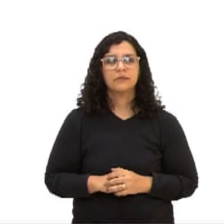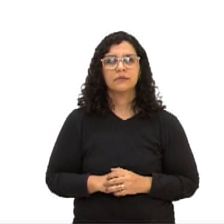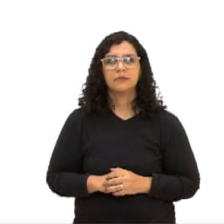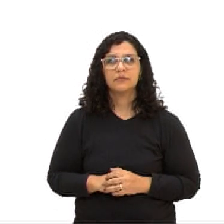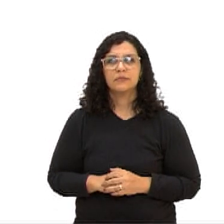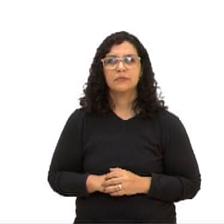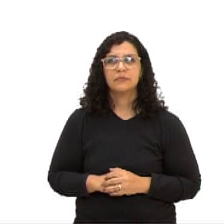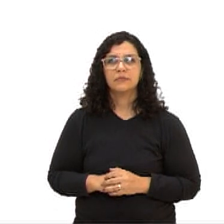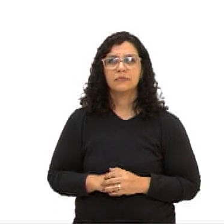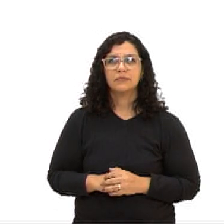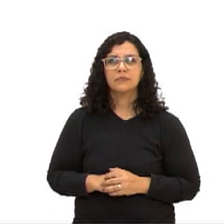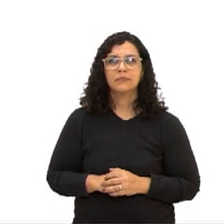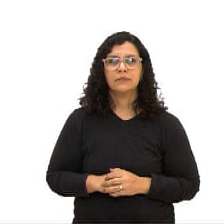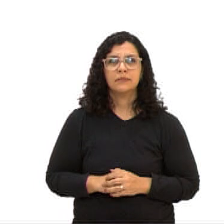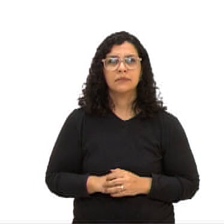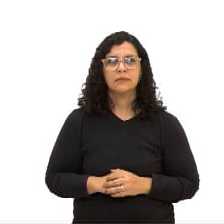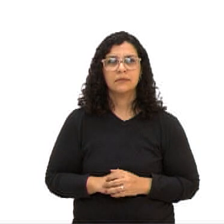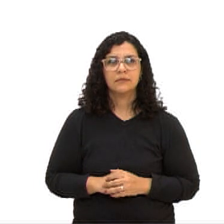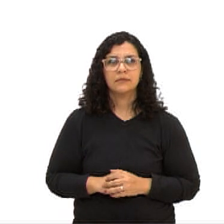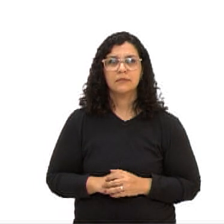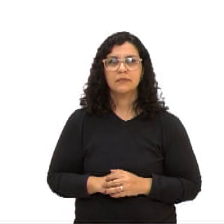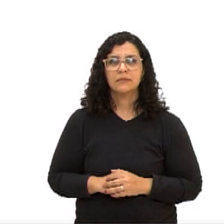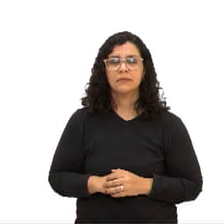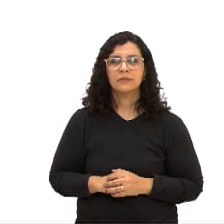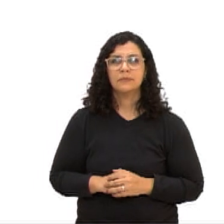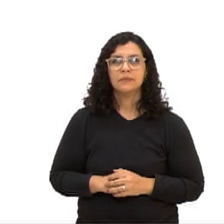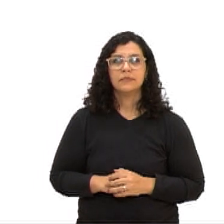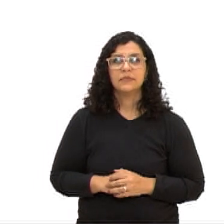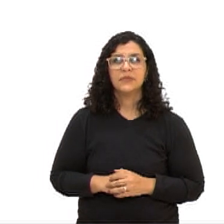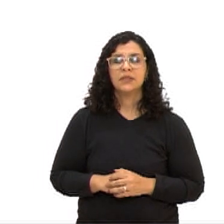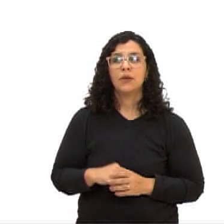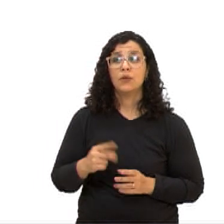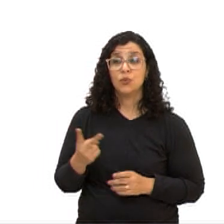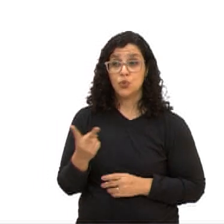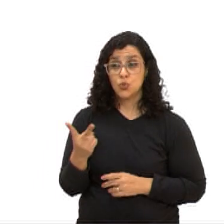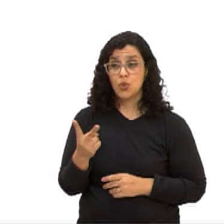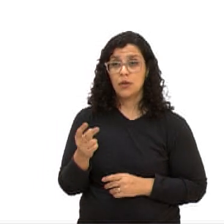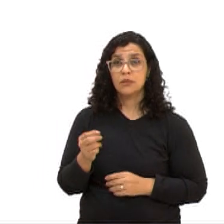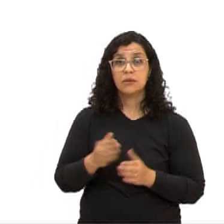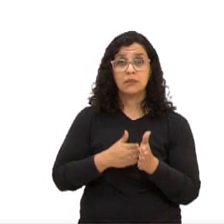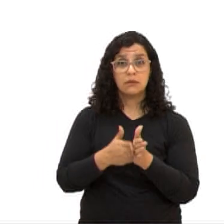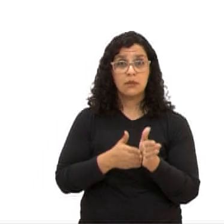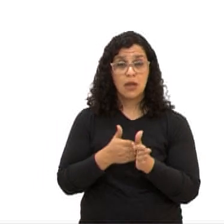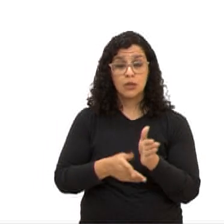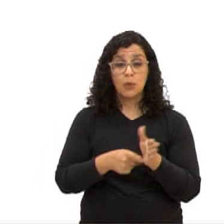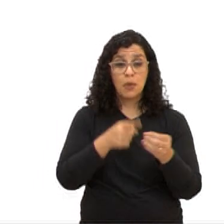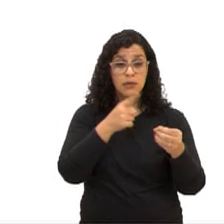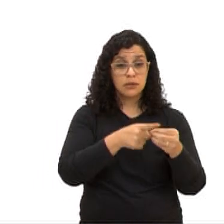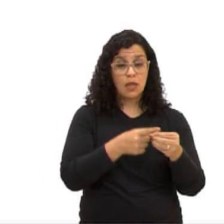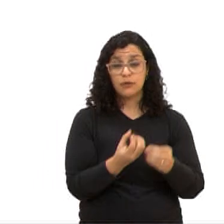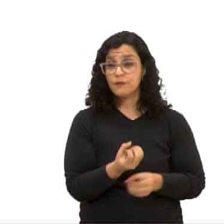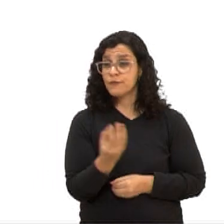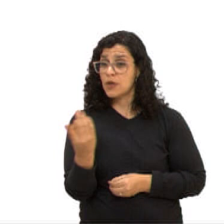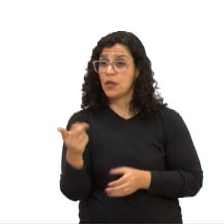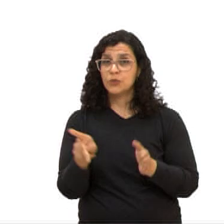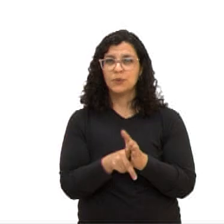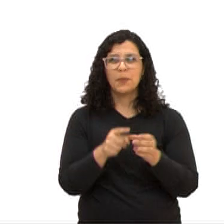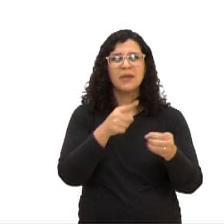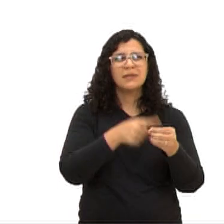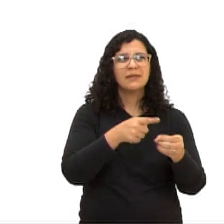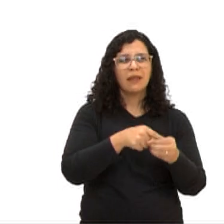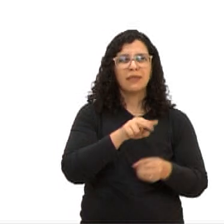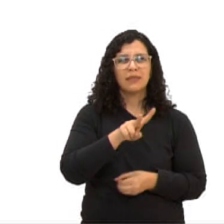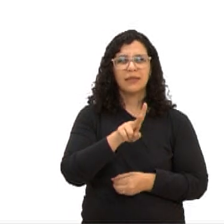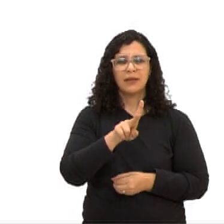Picchu parten de la estación de la hidroeléctrica. Os trens de Machu Picchu partem da estação